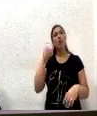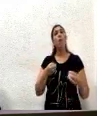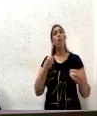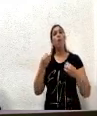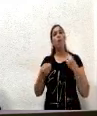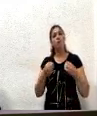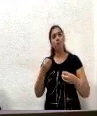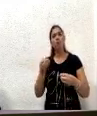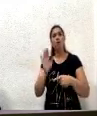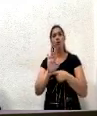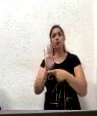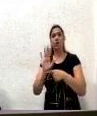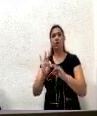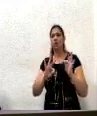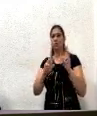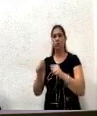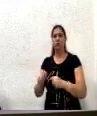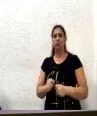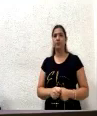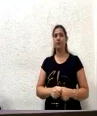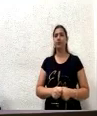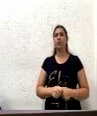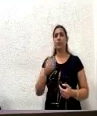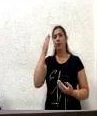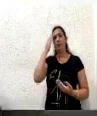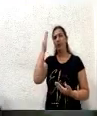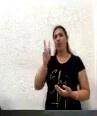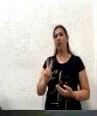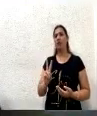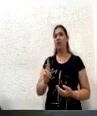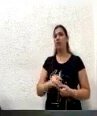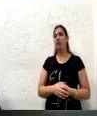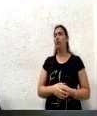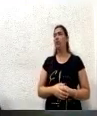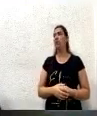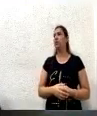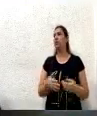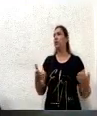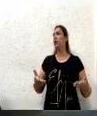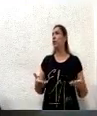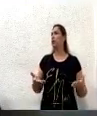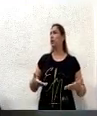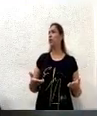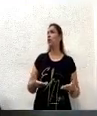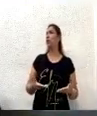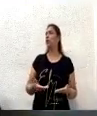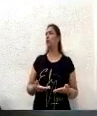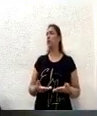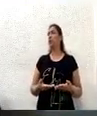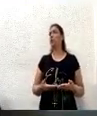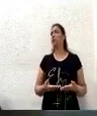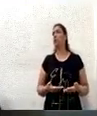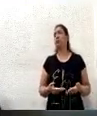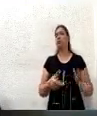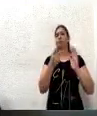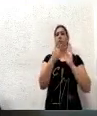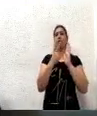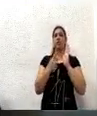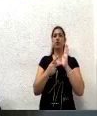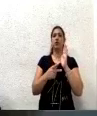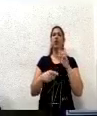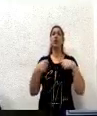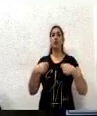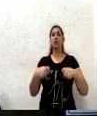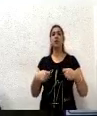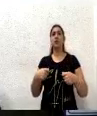Obrigado, presidente. Ok, obrigado, vereadores. Não havendo mais discussão, o projeto está em votação. O projeto necessita